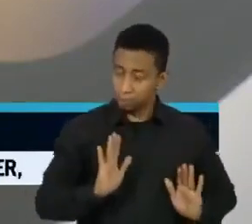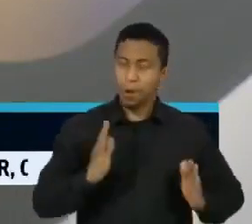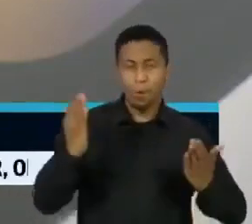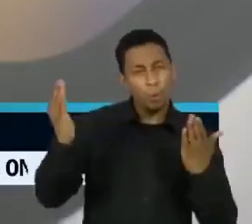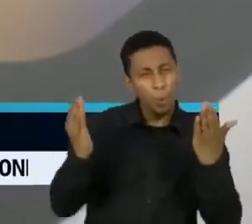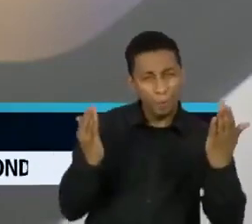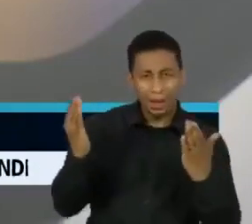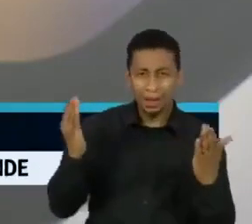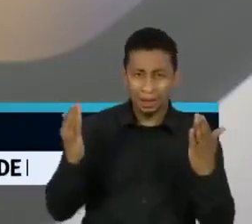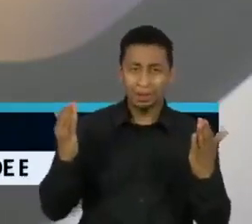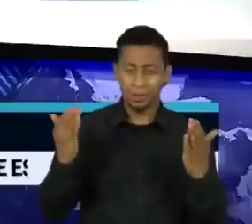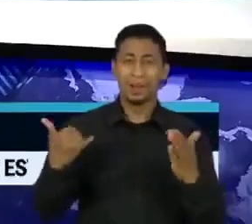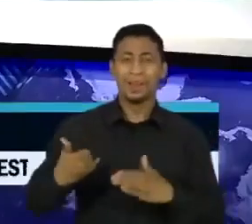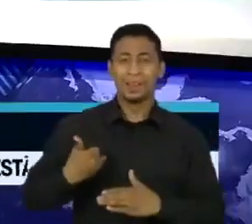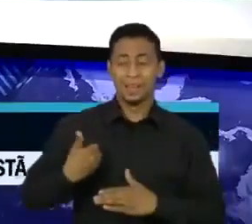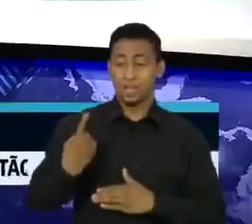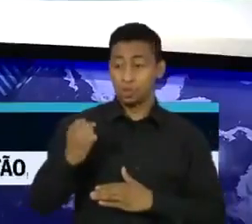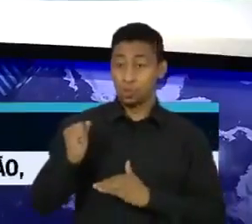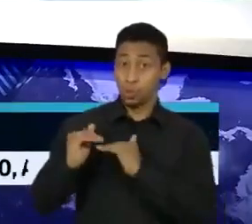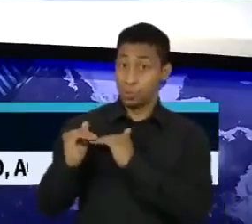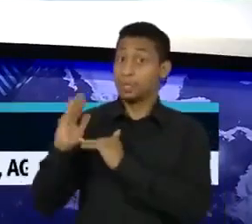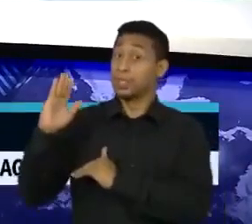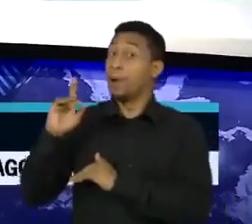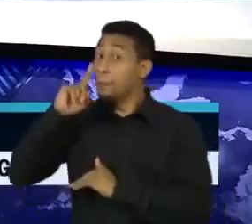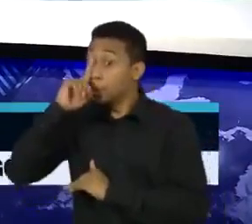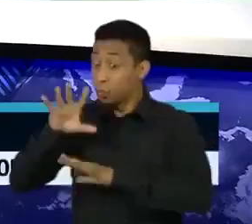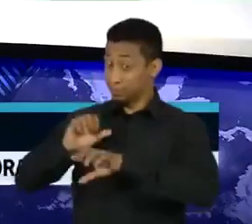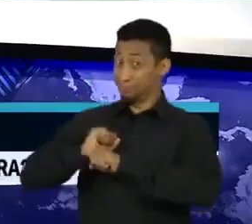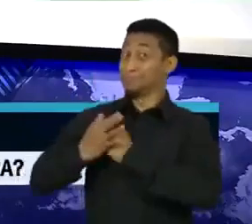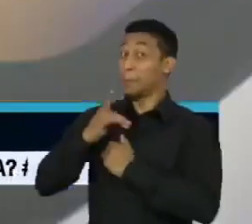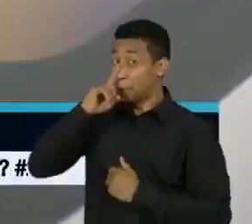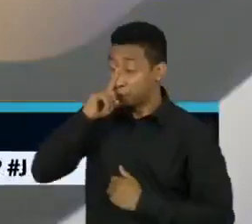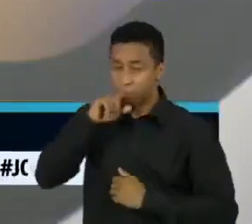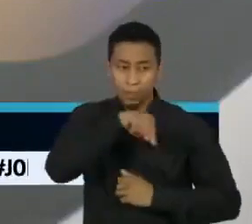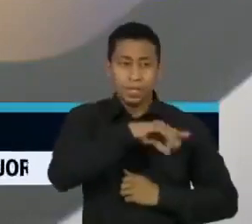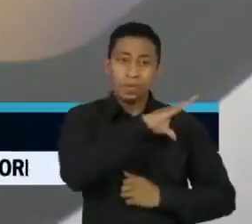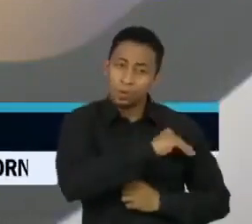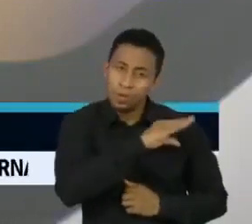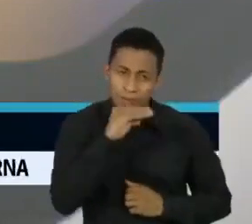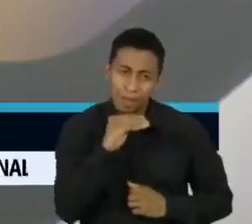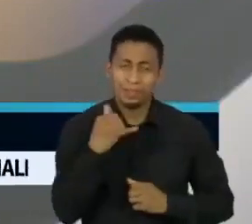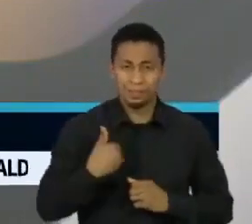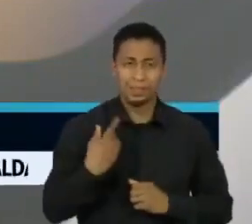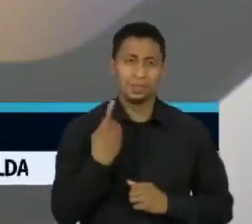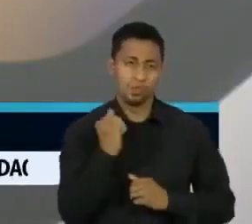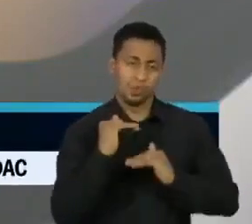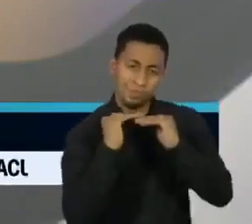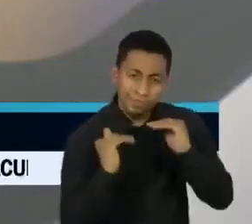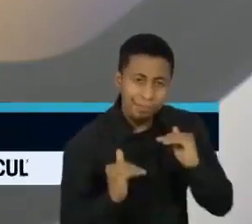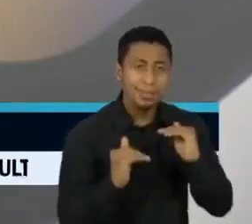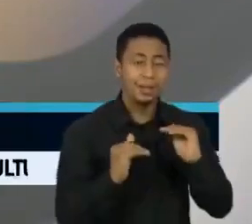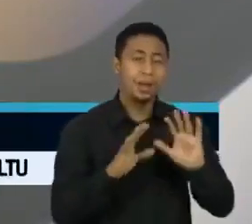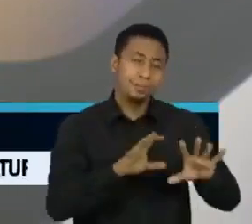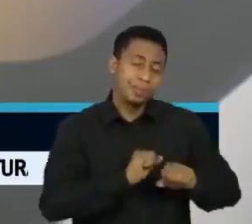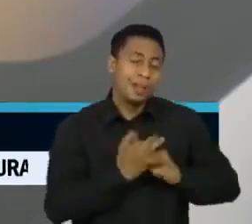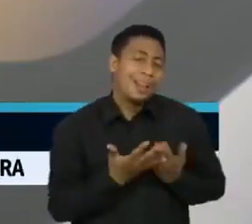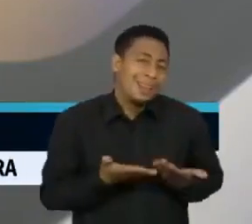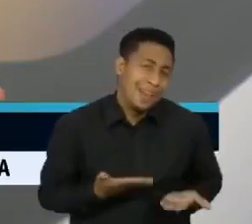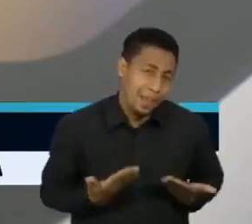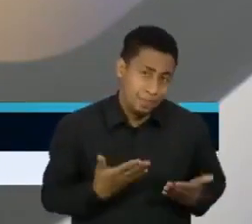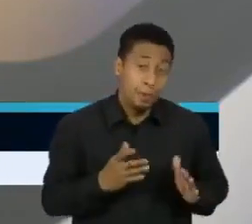do que as outras as outras faixas etárias mas é um problema também o adolescente então Reino Unido baseado nisso